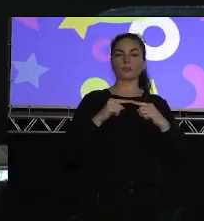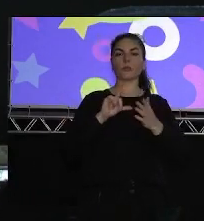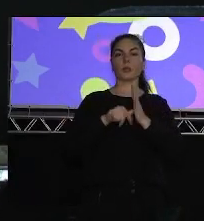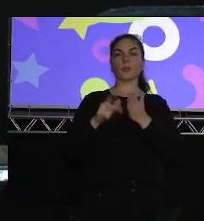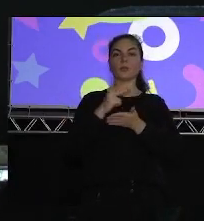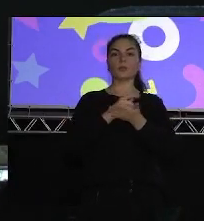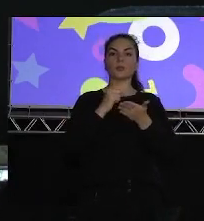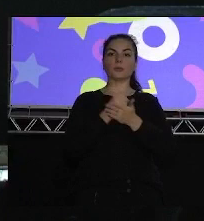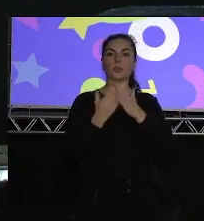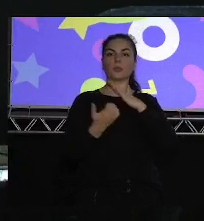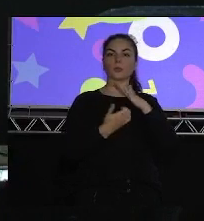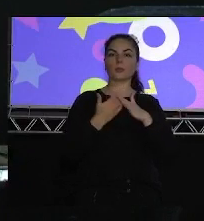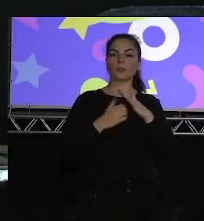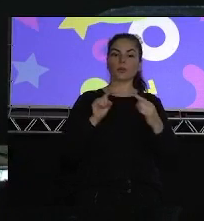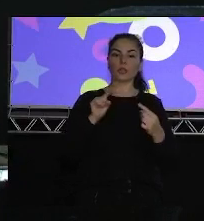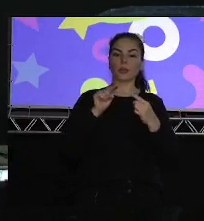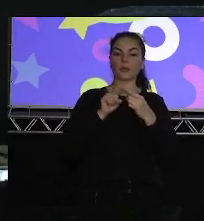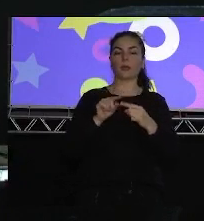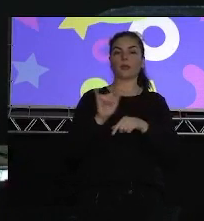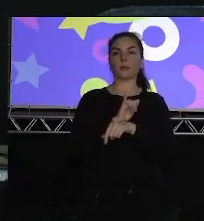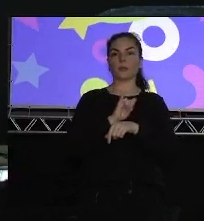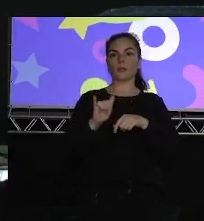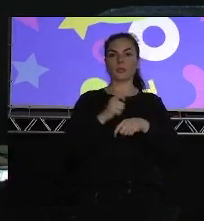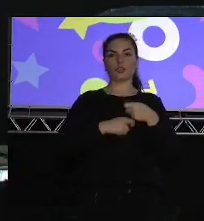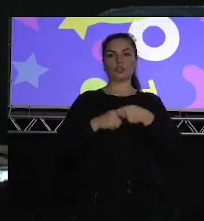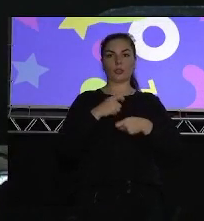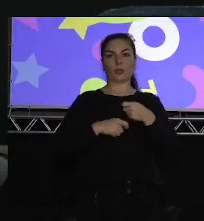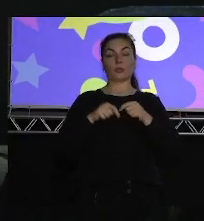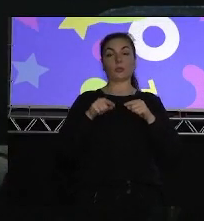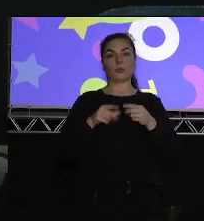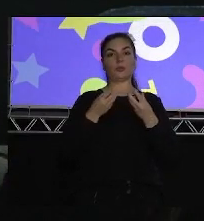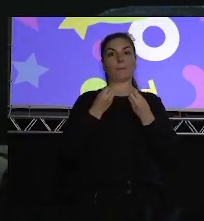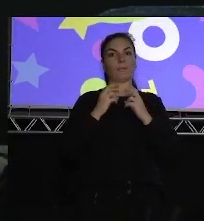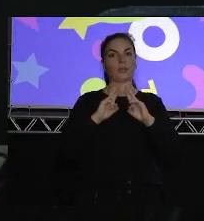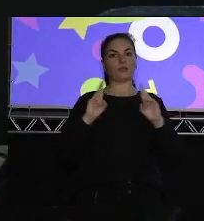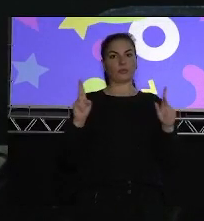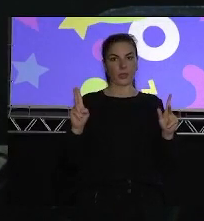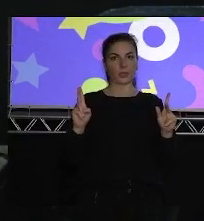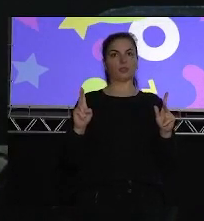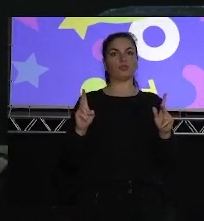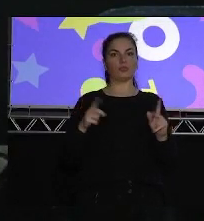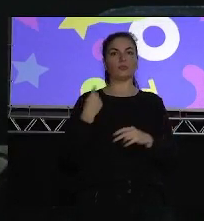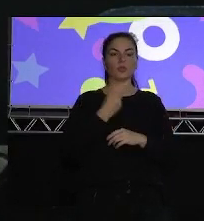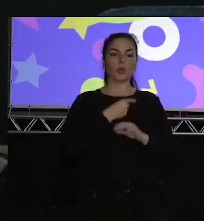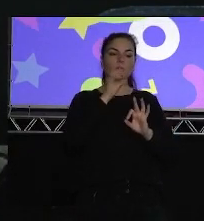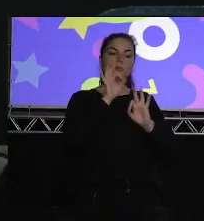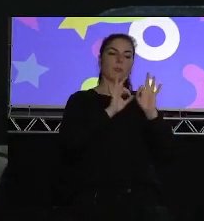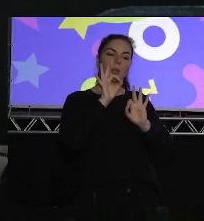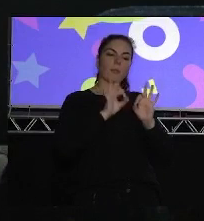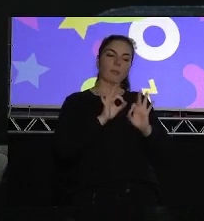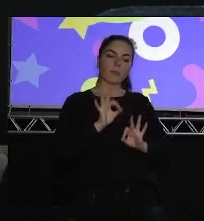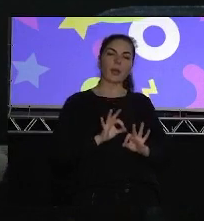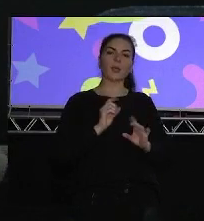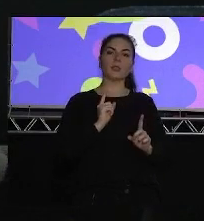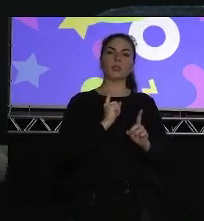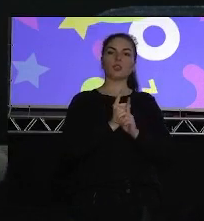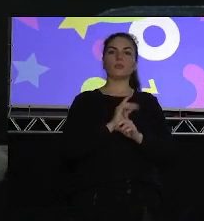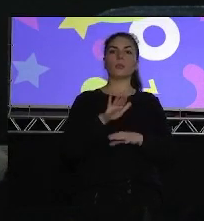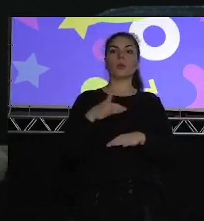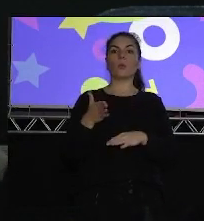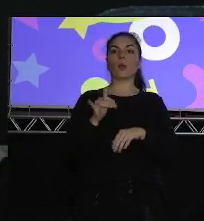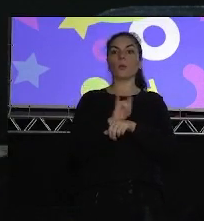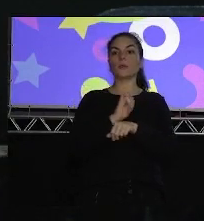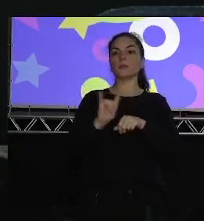organizacional orientado à estratégia do negócio, isso também é uma coisa bem diferente, né? A gente prepara, a gente identifica primeiro qual é a